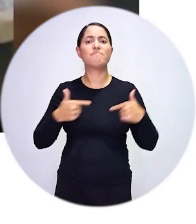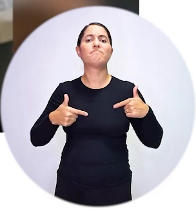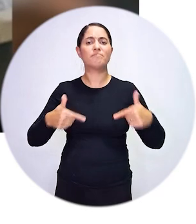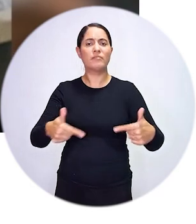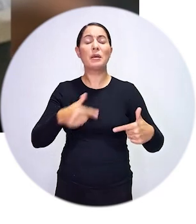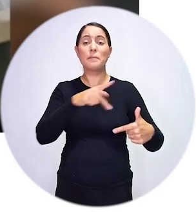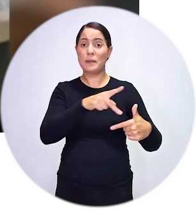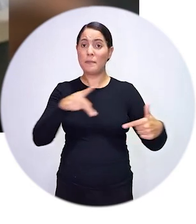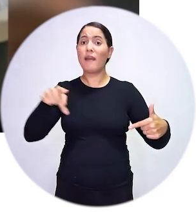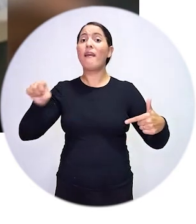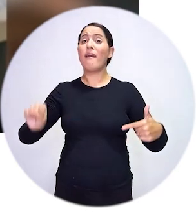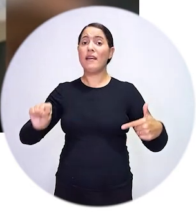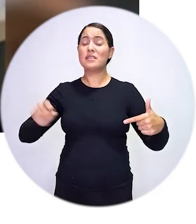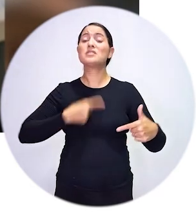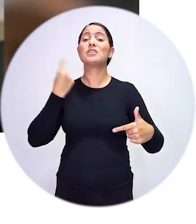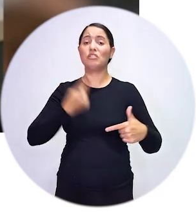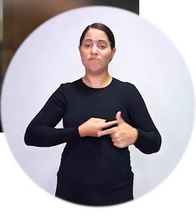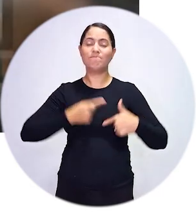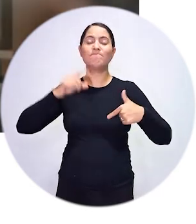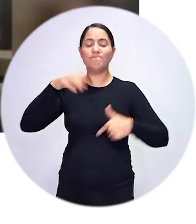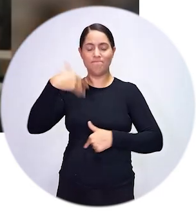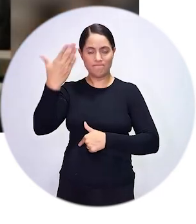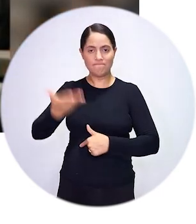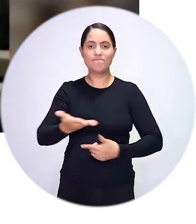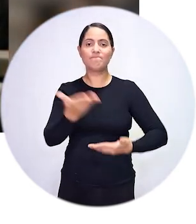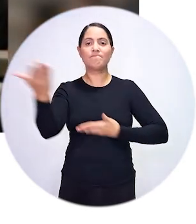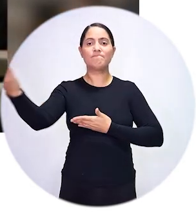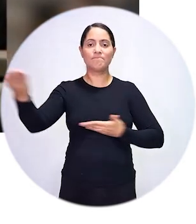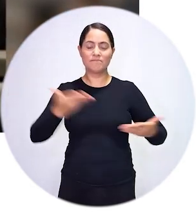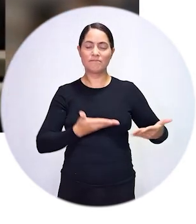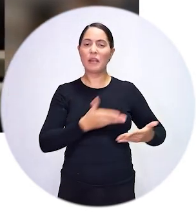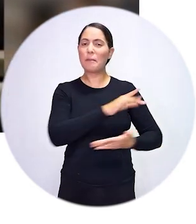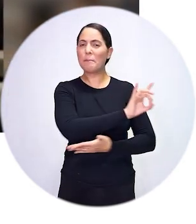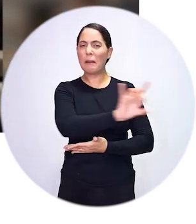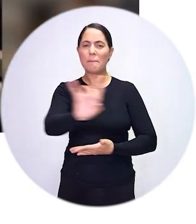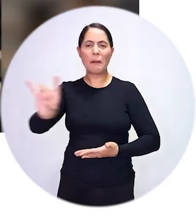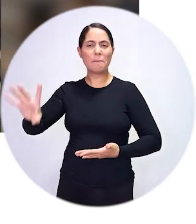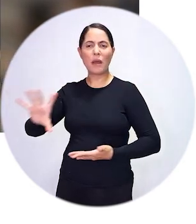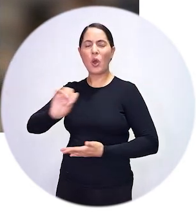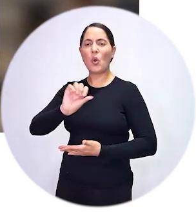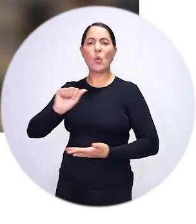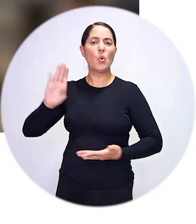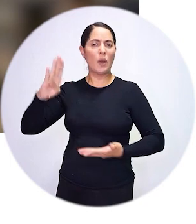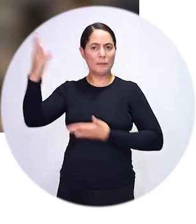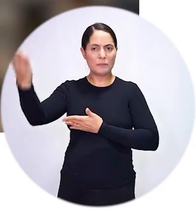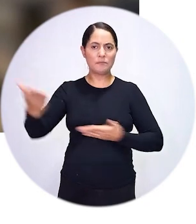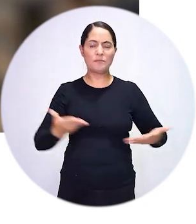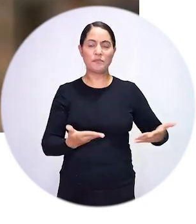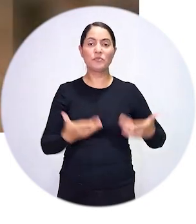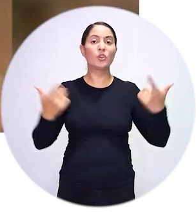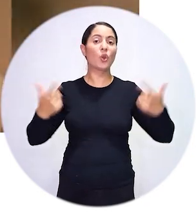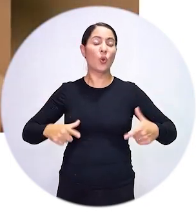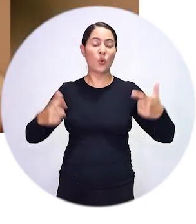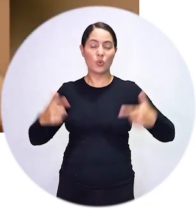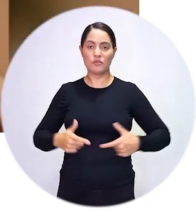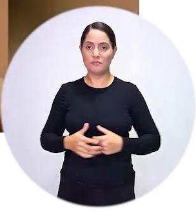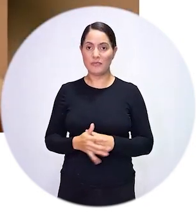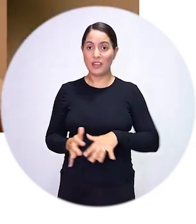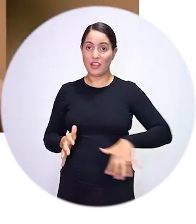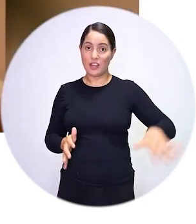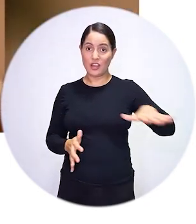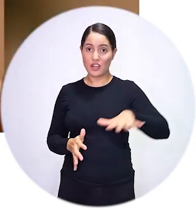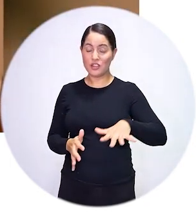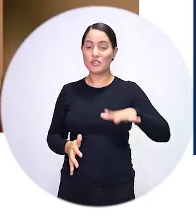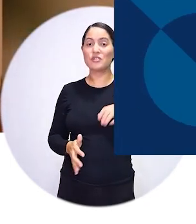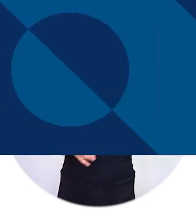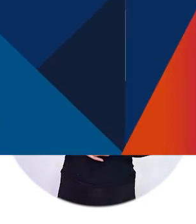do Brasil, fazendo o Circuito Nacional de PPS, e fomos muito bem recebidos por cada OAB anfitriã. Nós